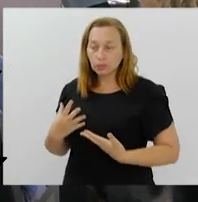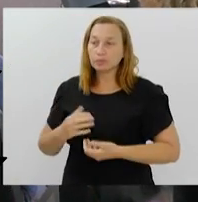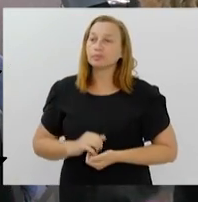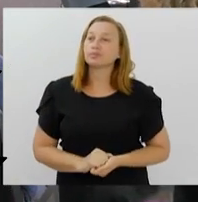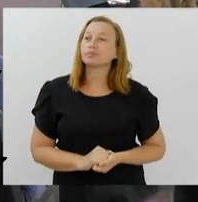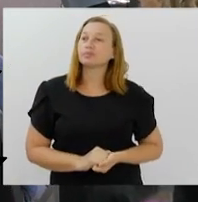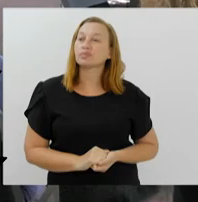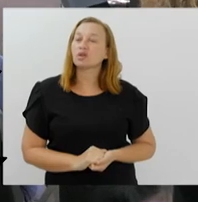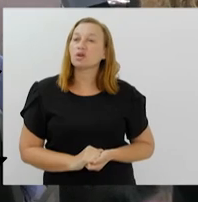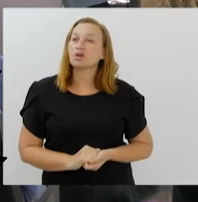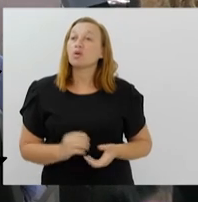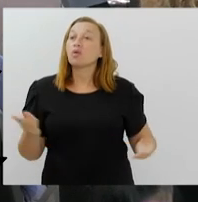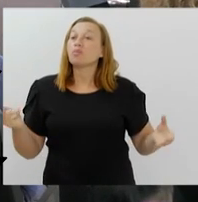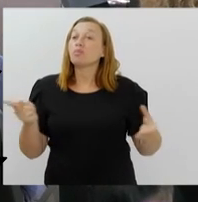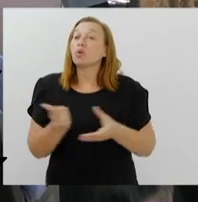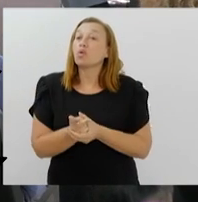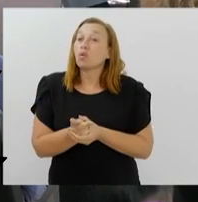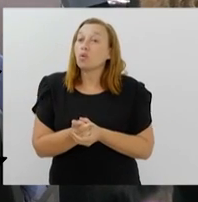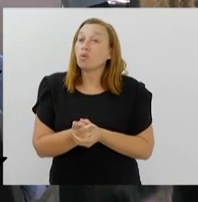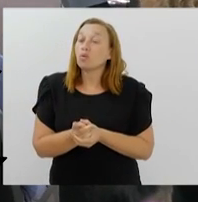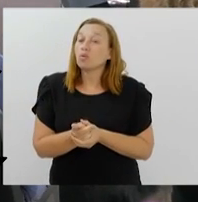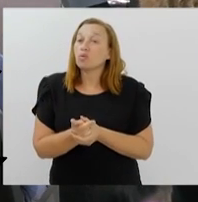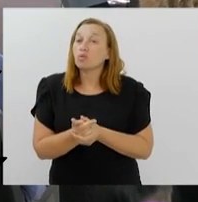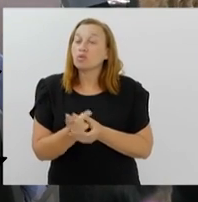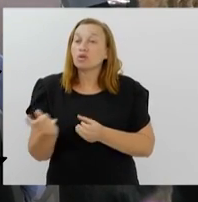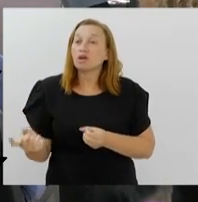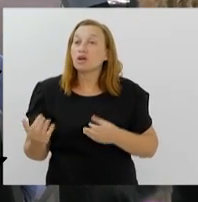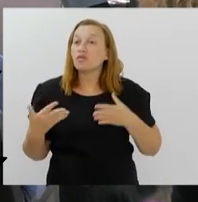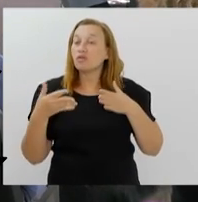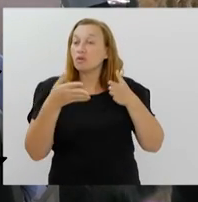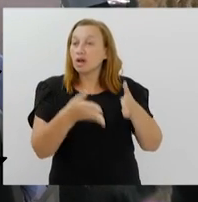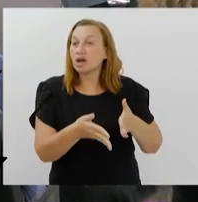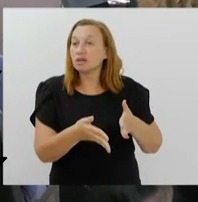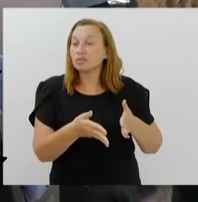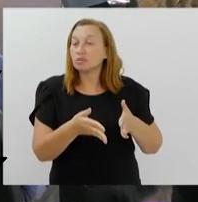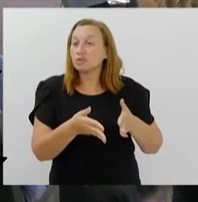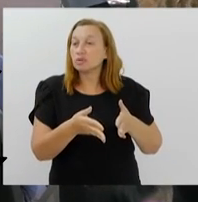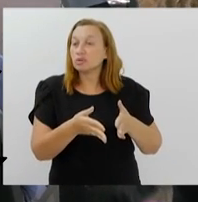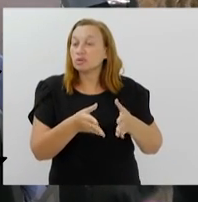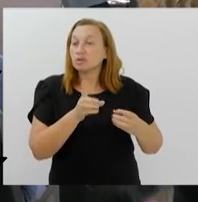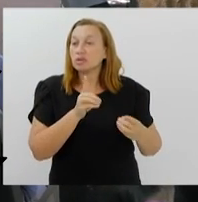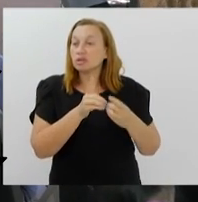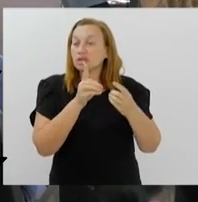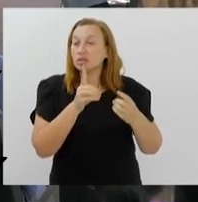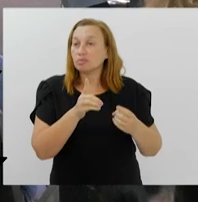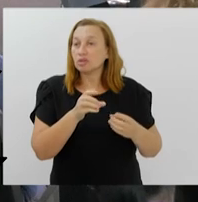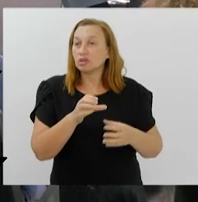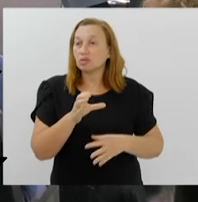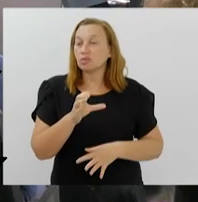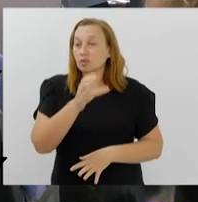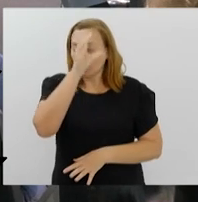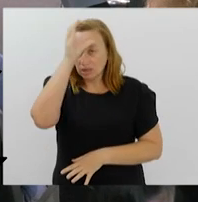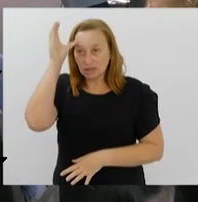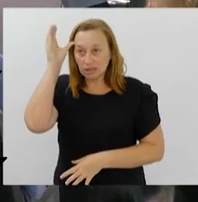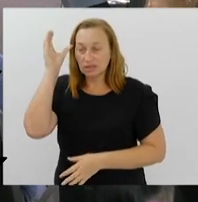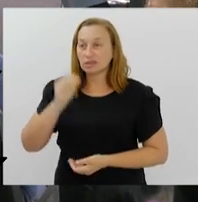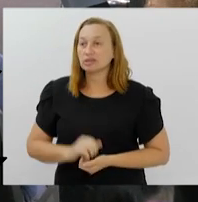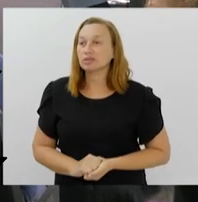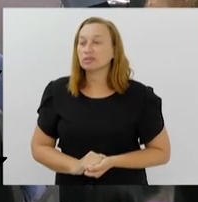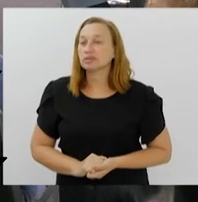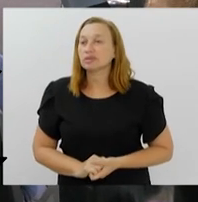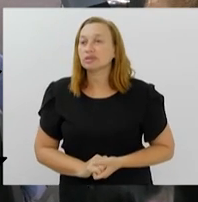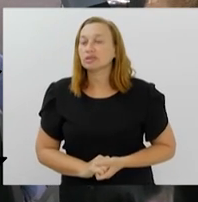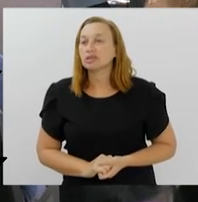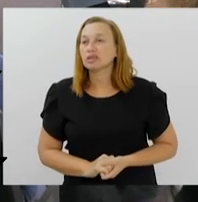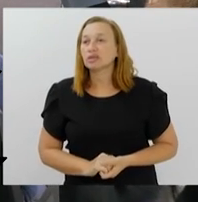o Procom ele é voltado para atendimento ao consumidor Portanto o